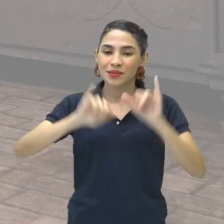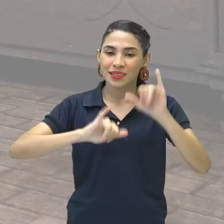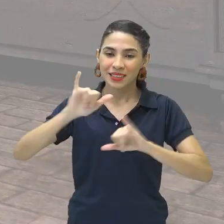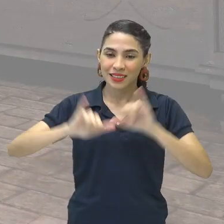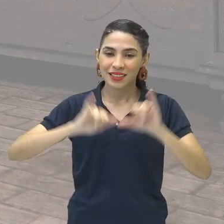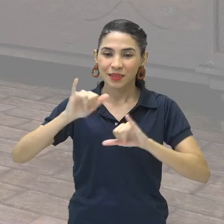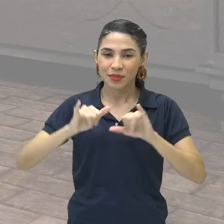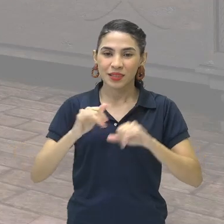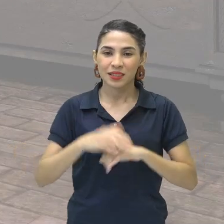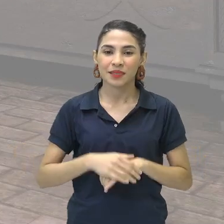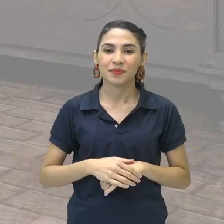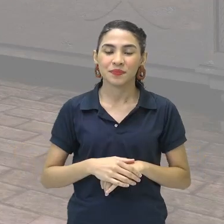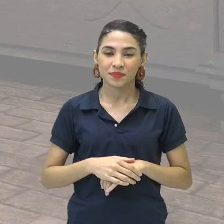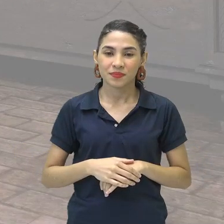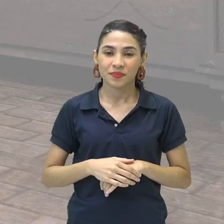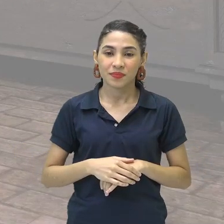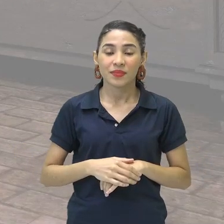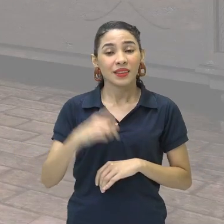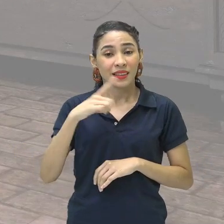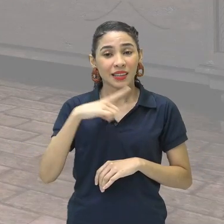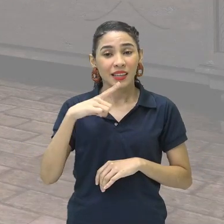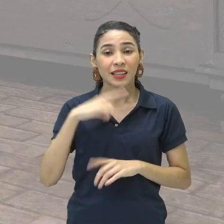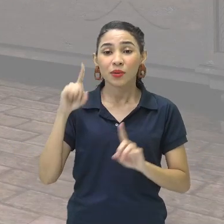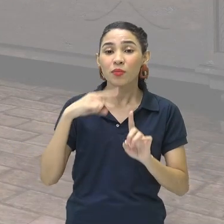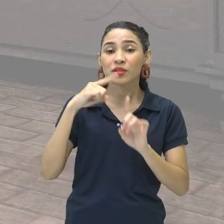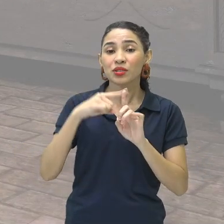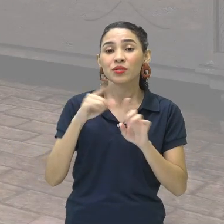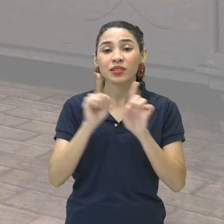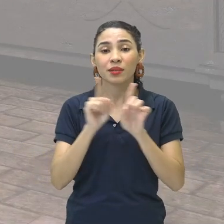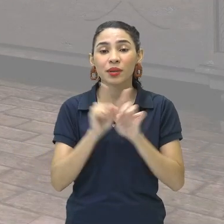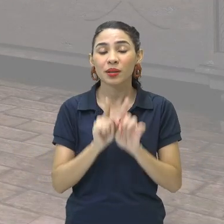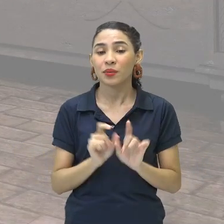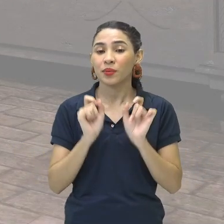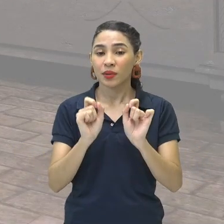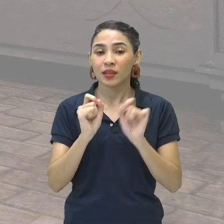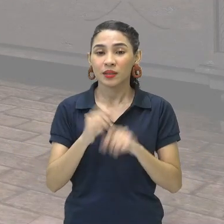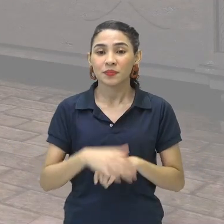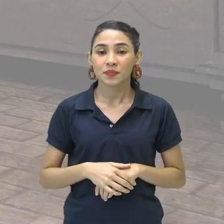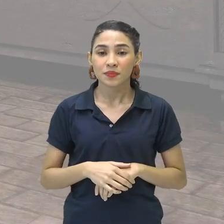dos cosméticos, que tem como objetivo